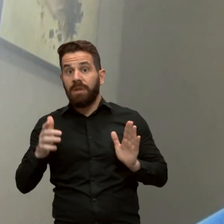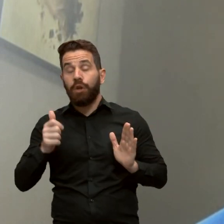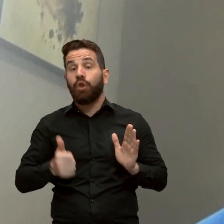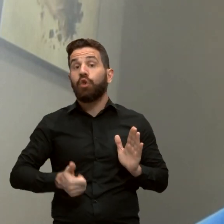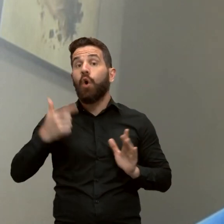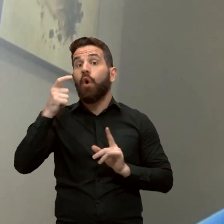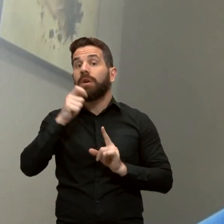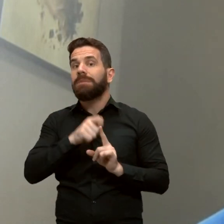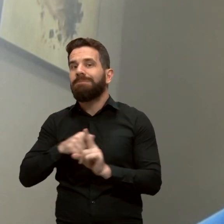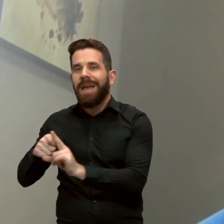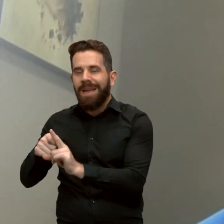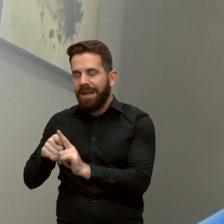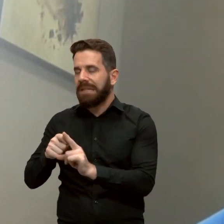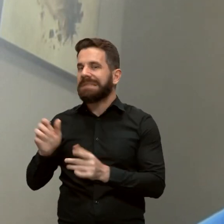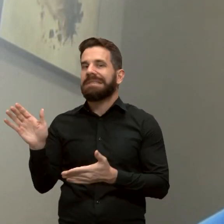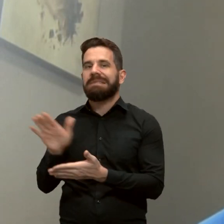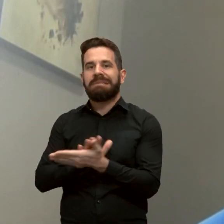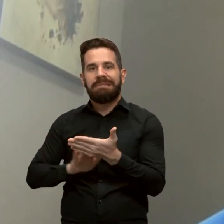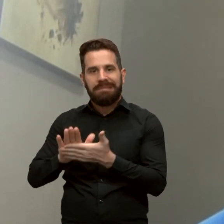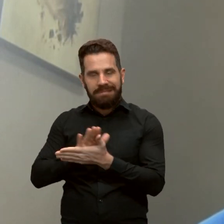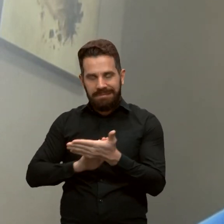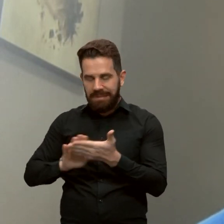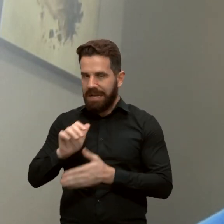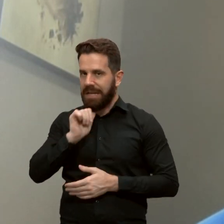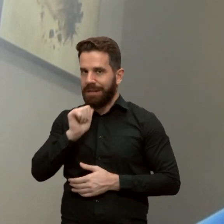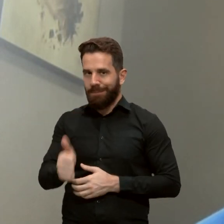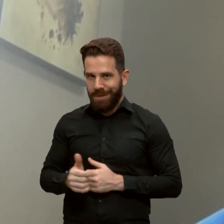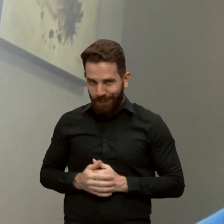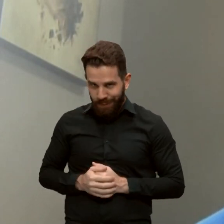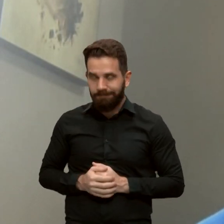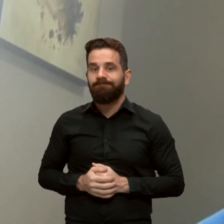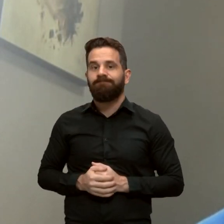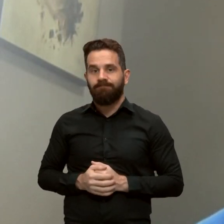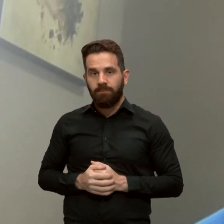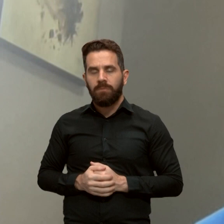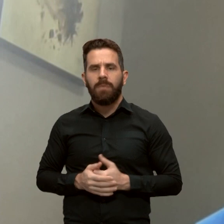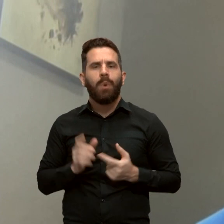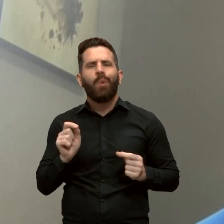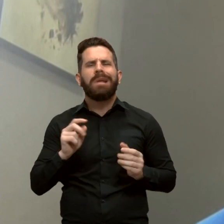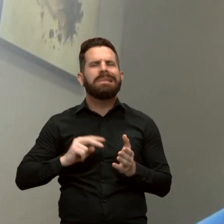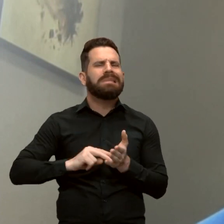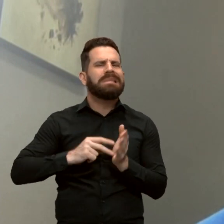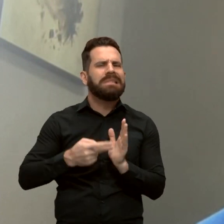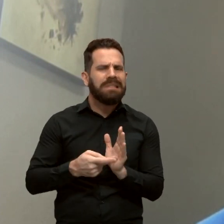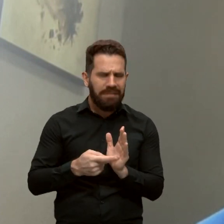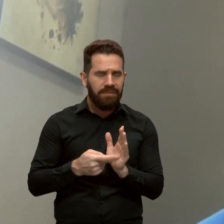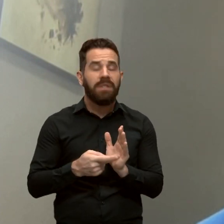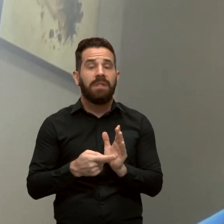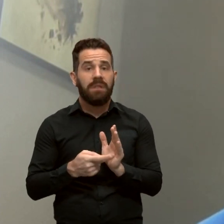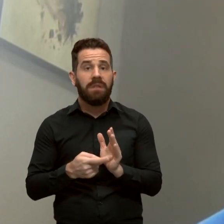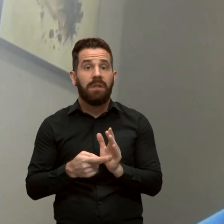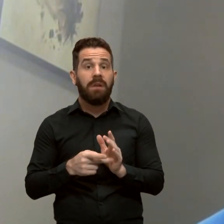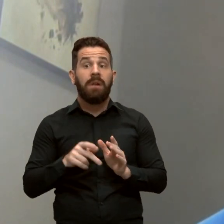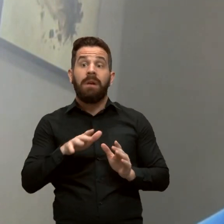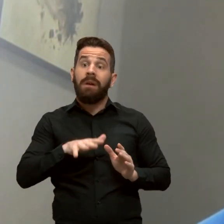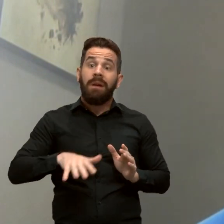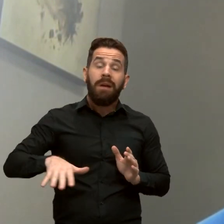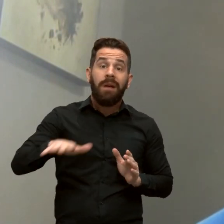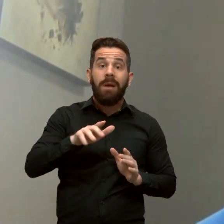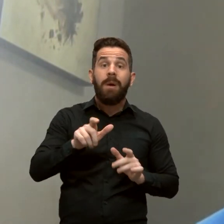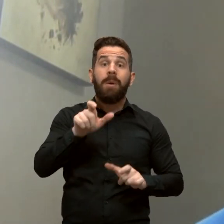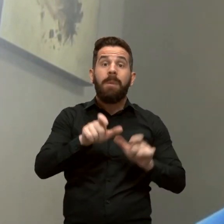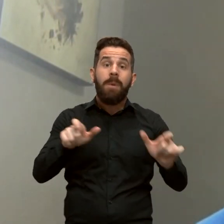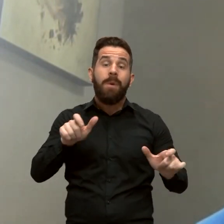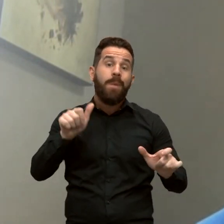menstruar. E o que representa na vida da mulher? Representa que uma falência ovariana, ou